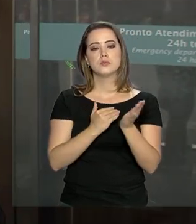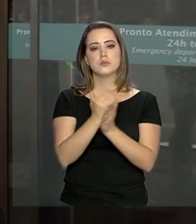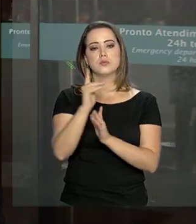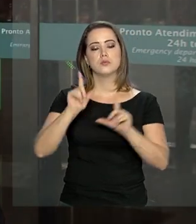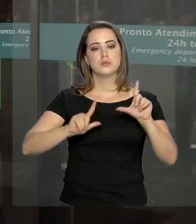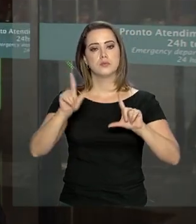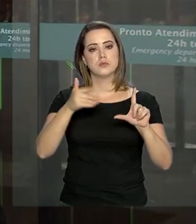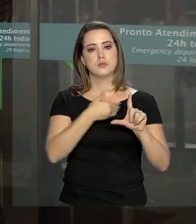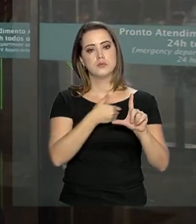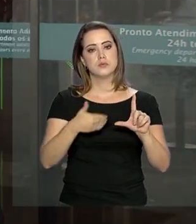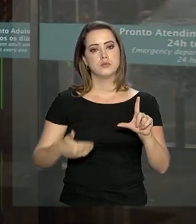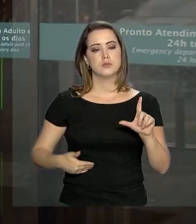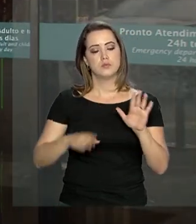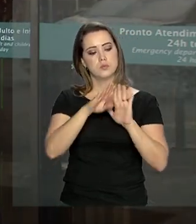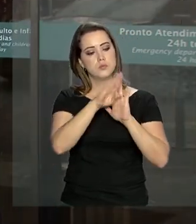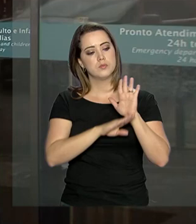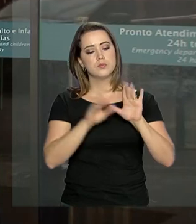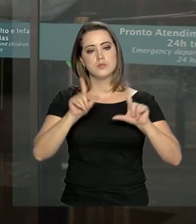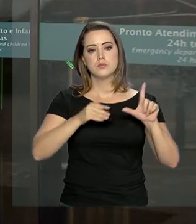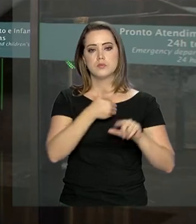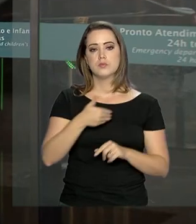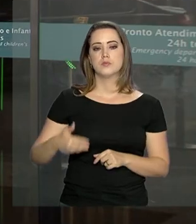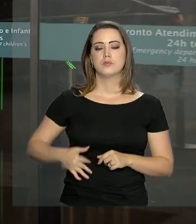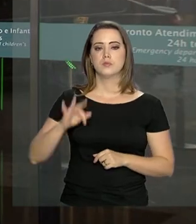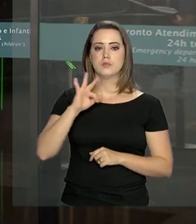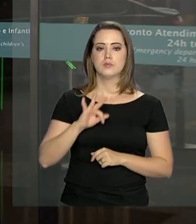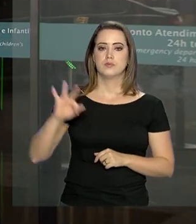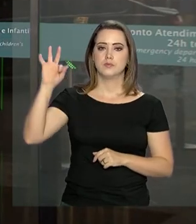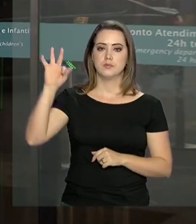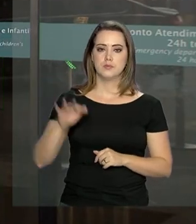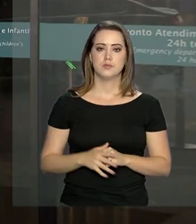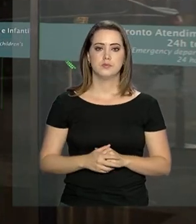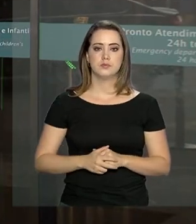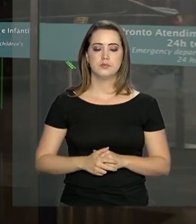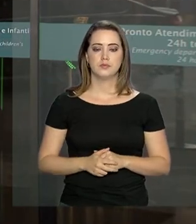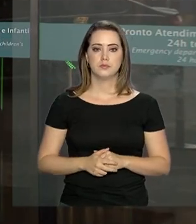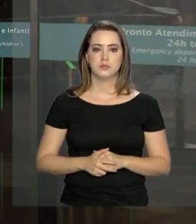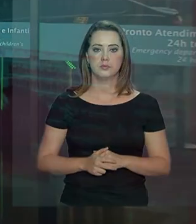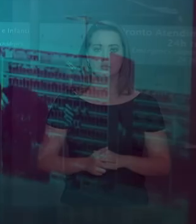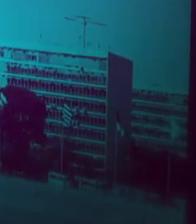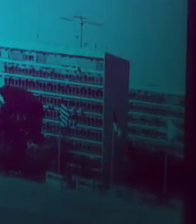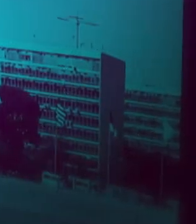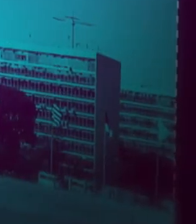Continuem a acompanhar a programação da NBR, a TV do Governo Federal.